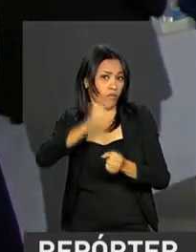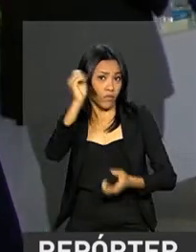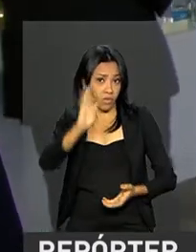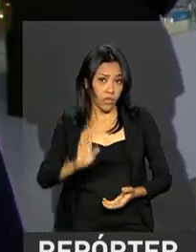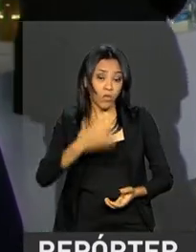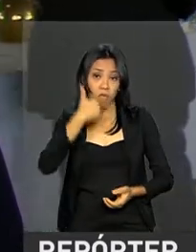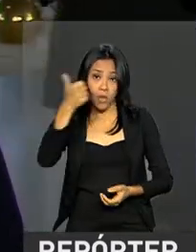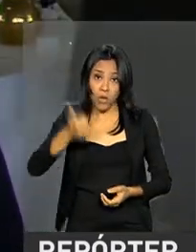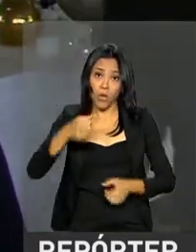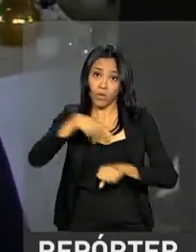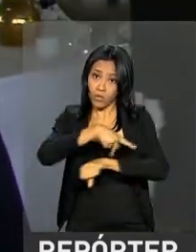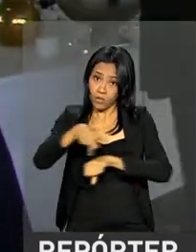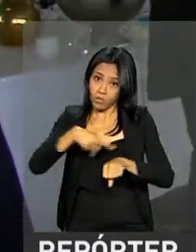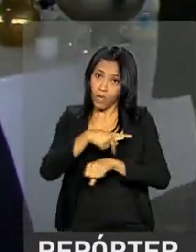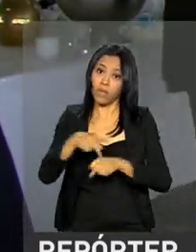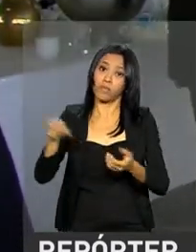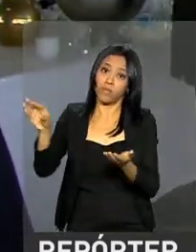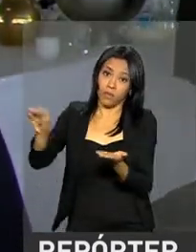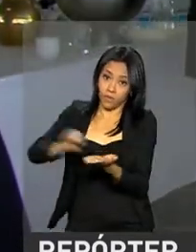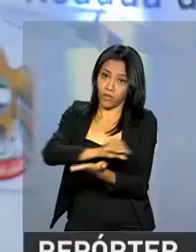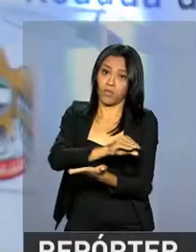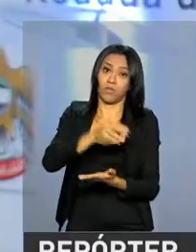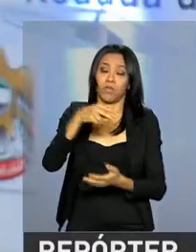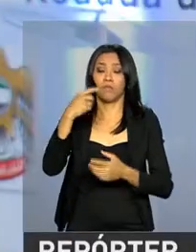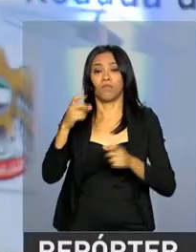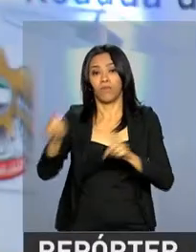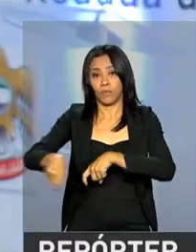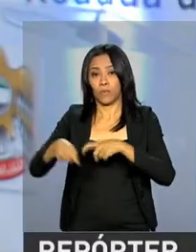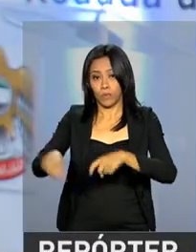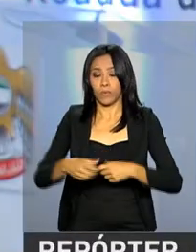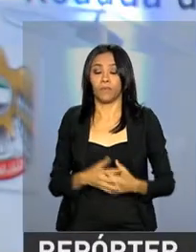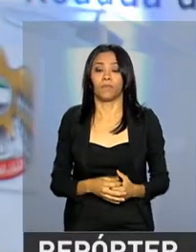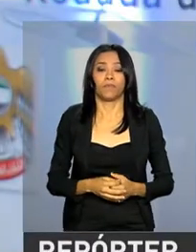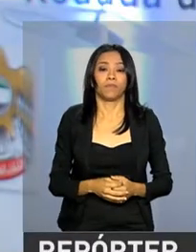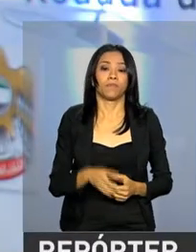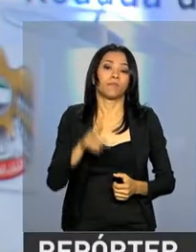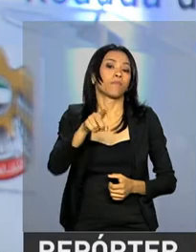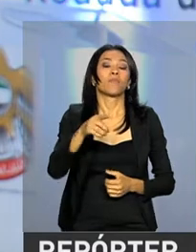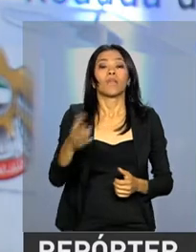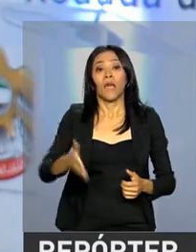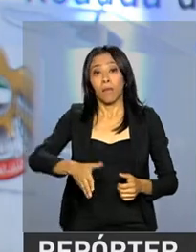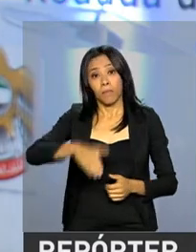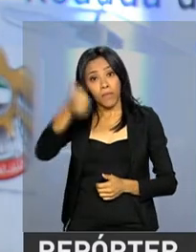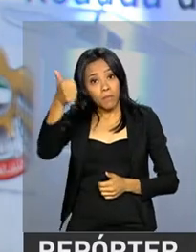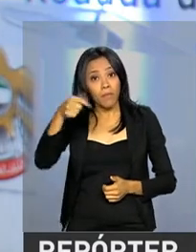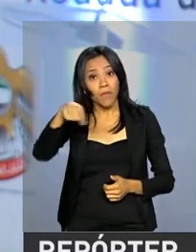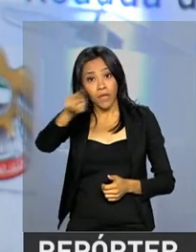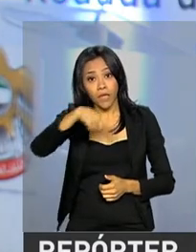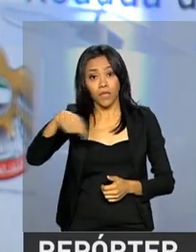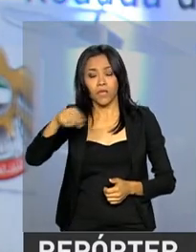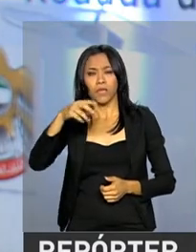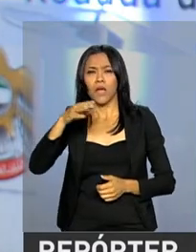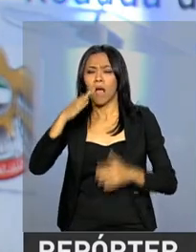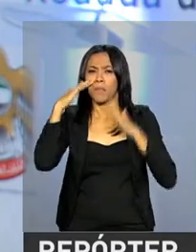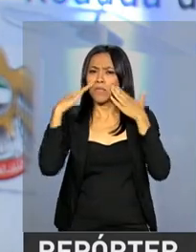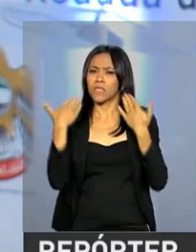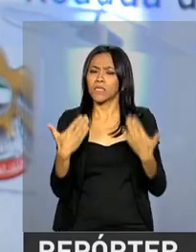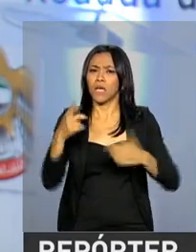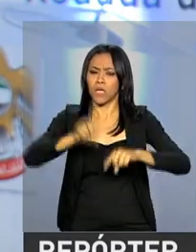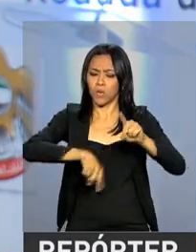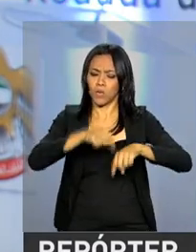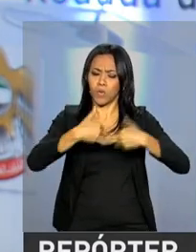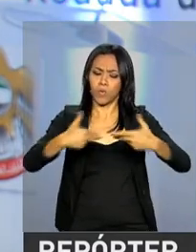dos melhores países para investimentos em agricultura. Na primeira rodada de negociações, os empresários brasileiros apresentaram